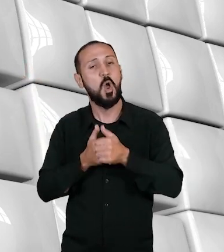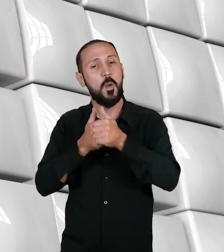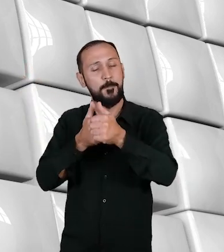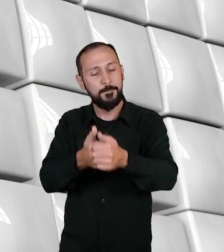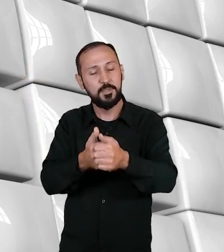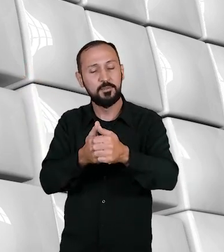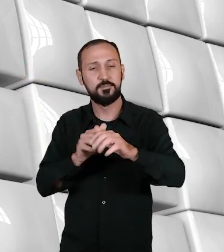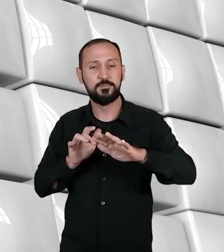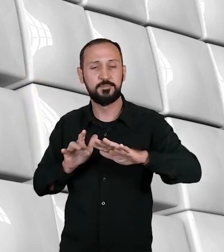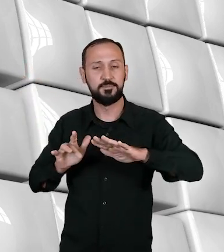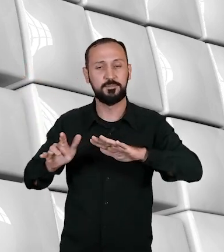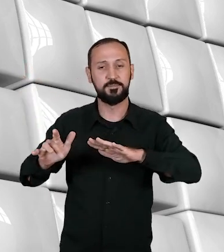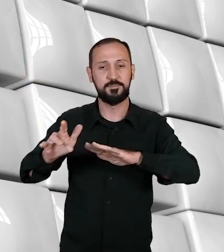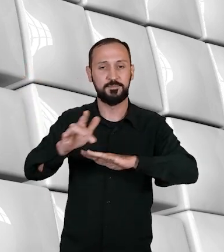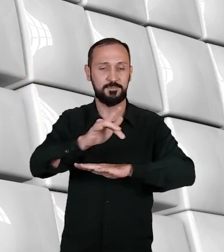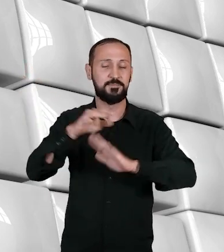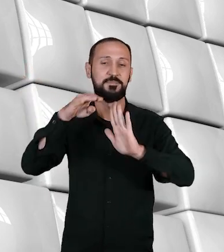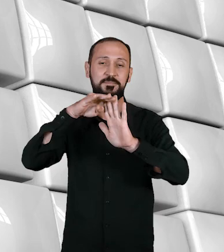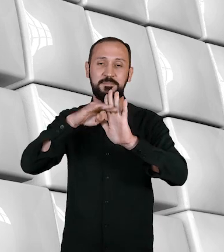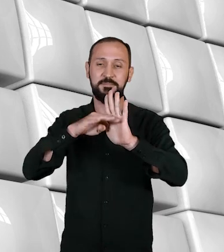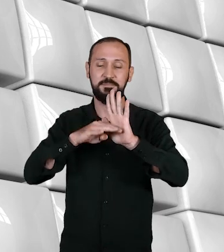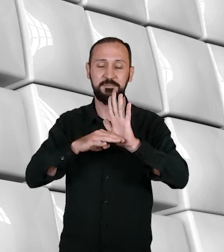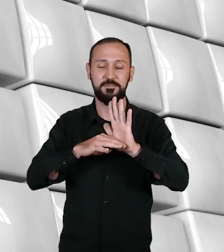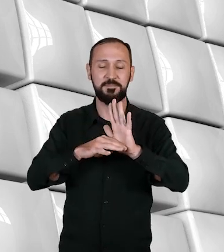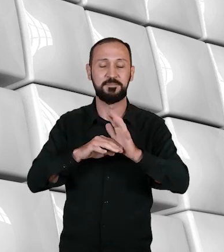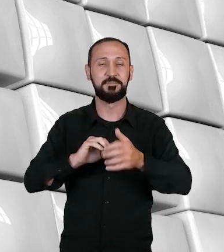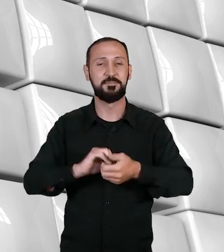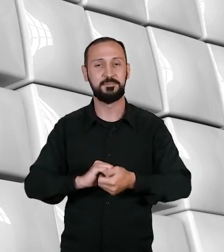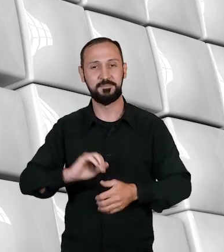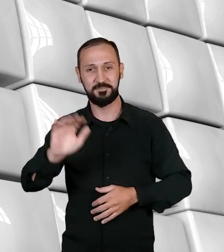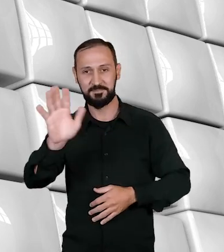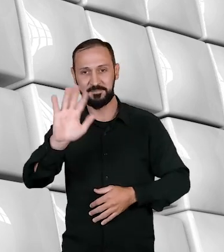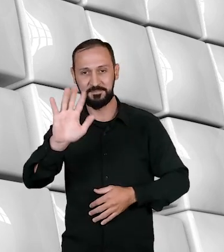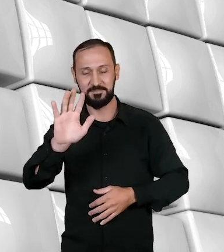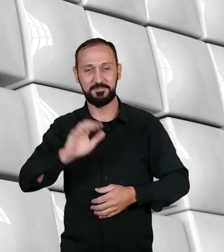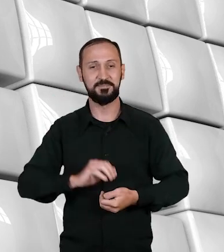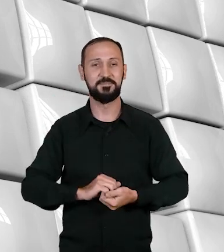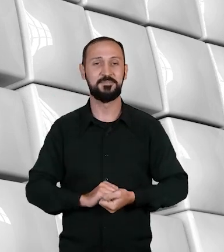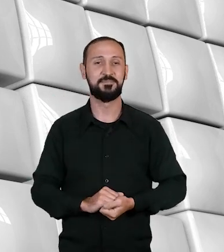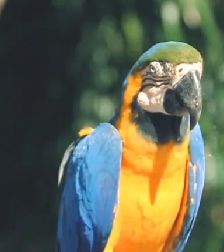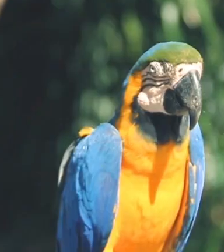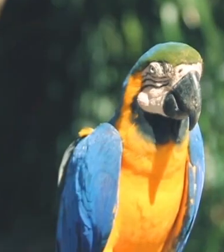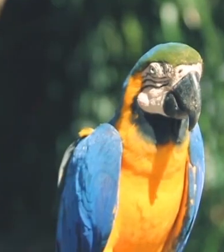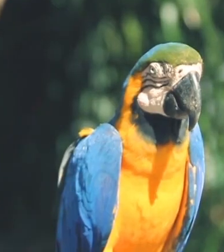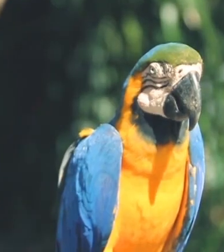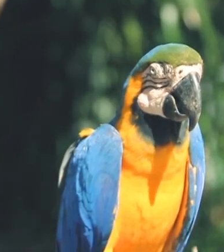acompanhando a nossa programação e também as nossas mídias sociais. Até mais!